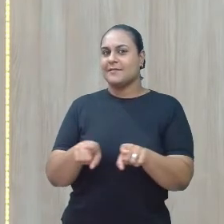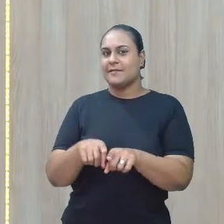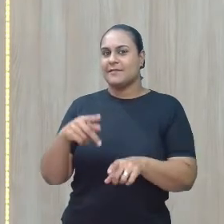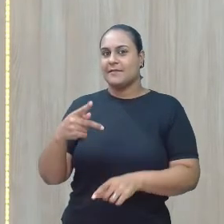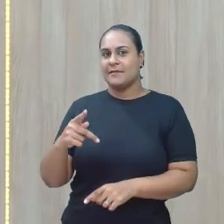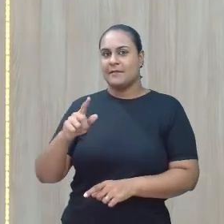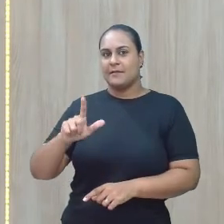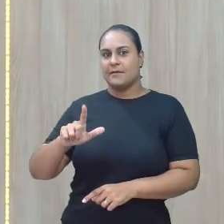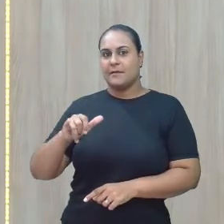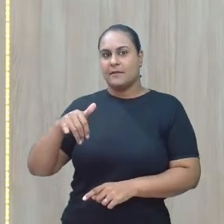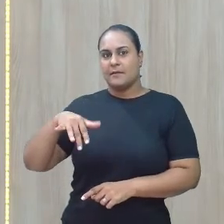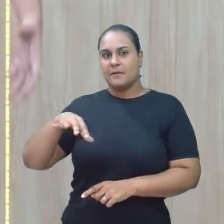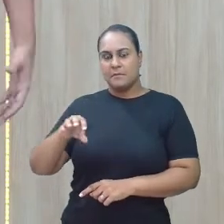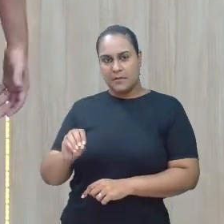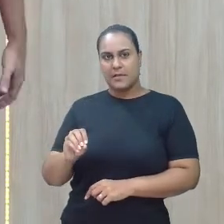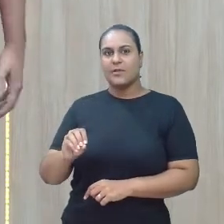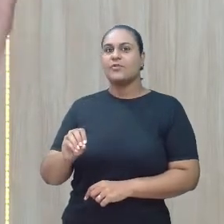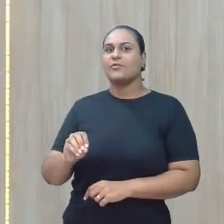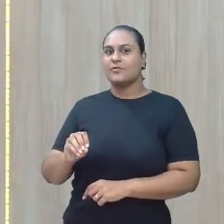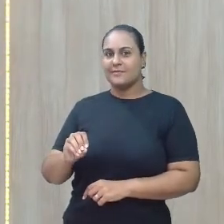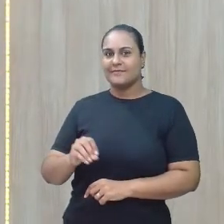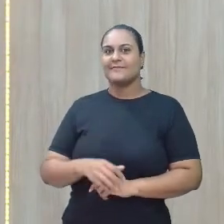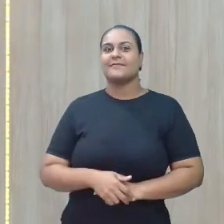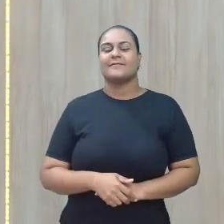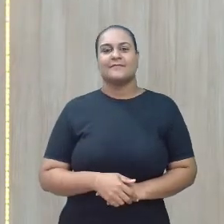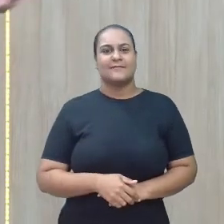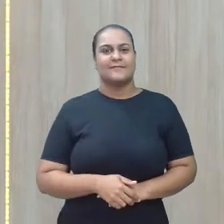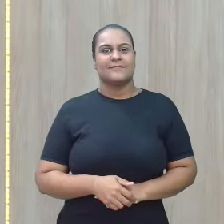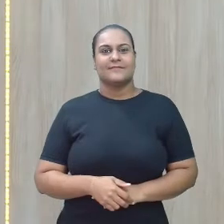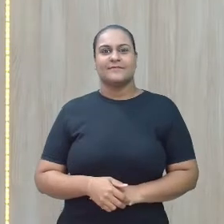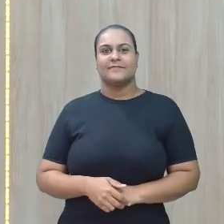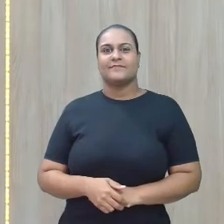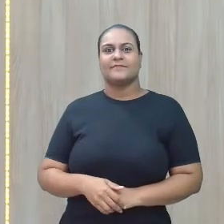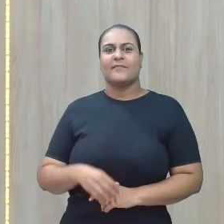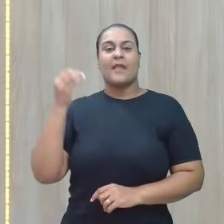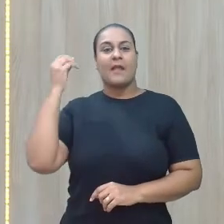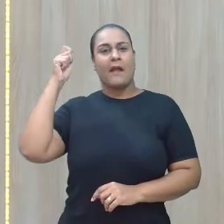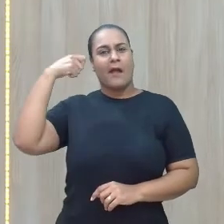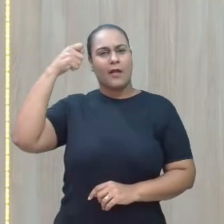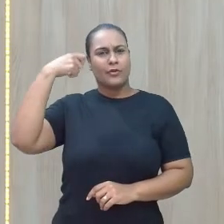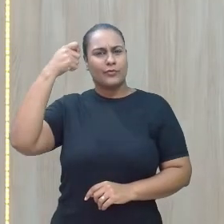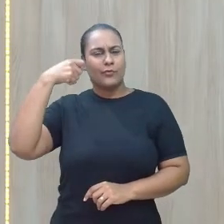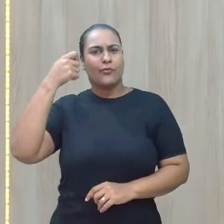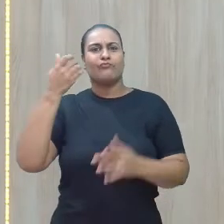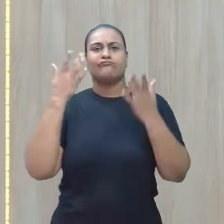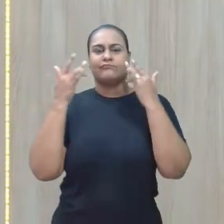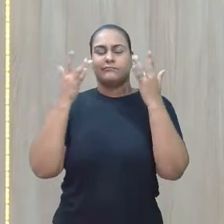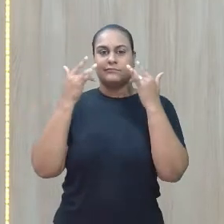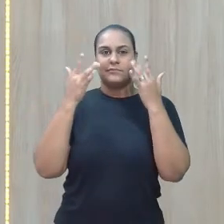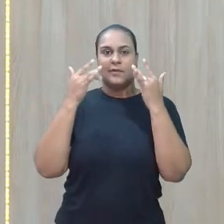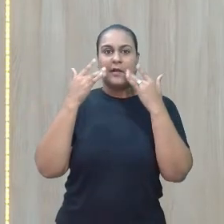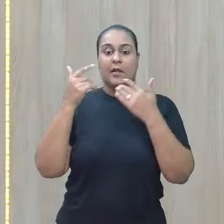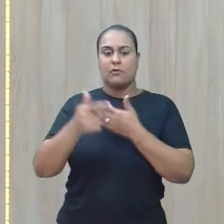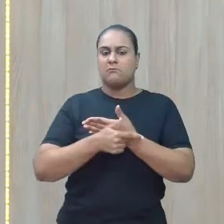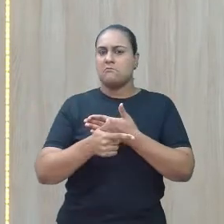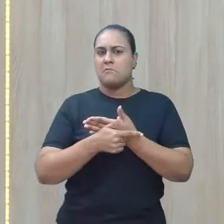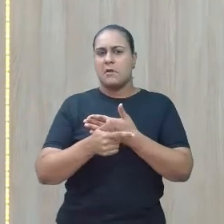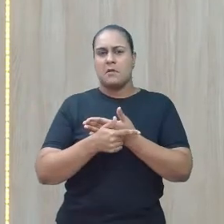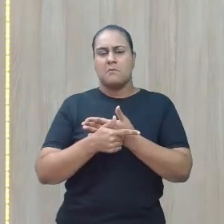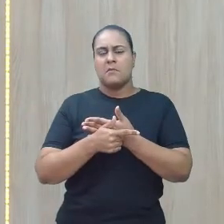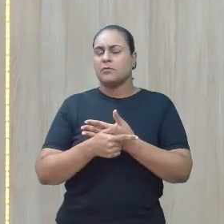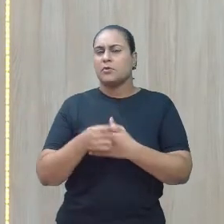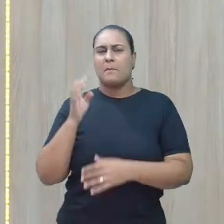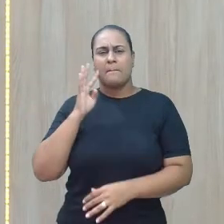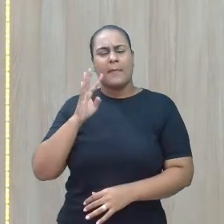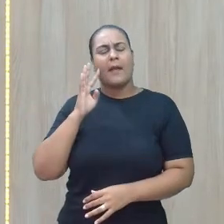Plínio Maciel, o artista Plínio Maciel, ator, né, de teatro, enfim, e tem um papel tão bacana na nossa